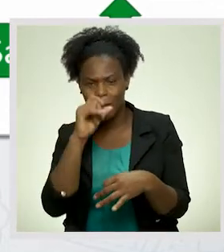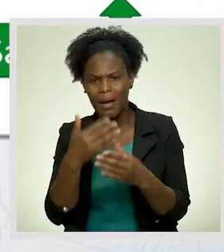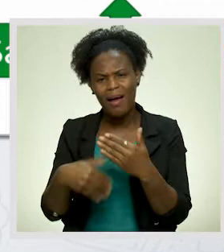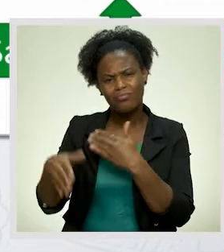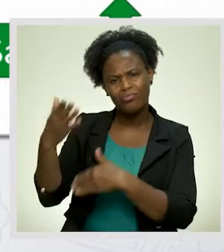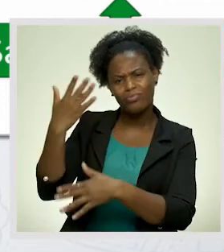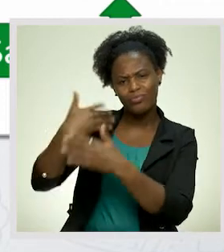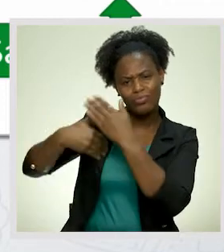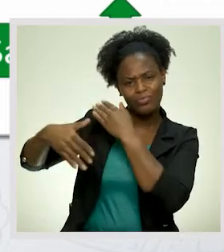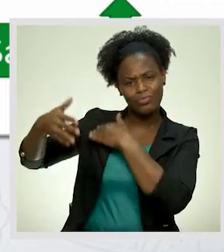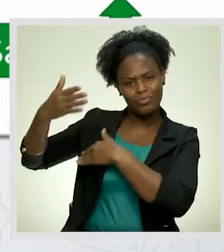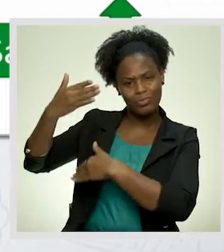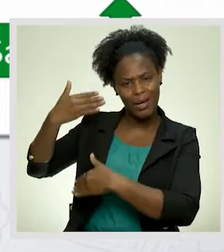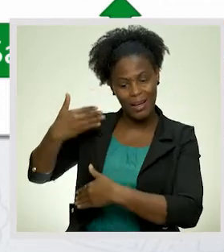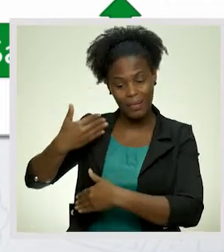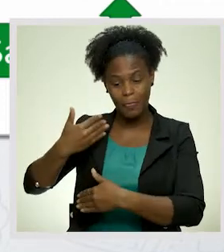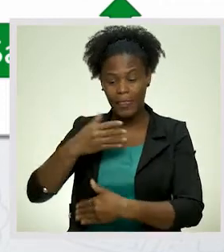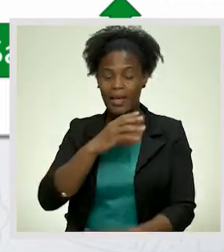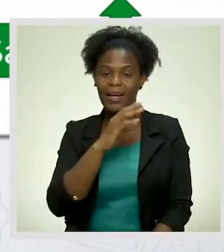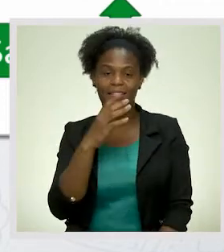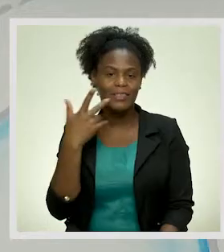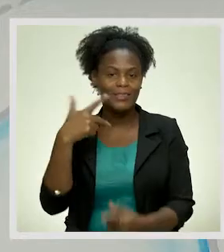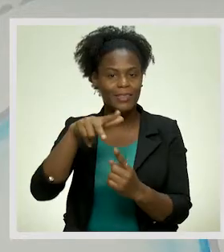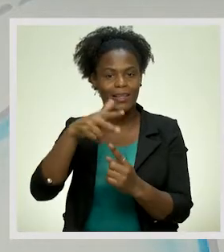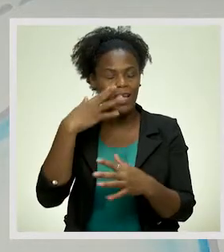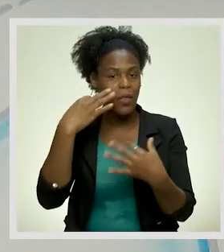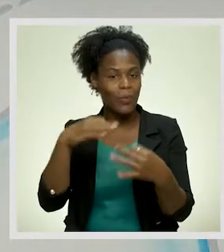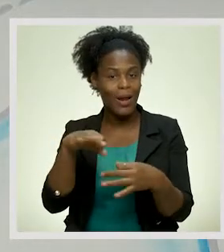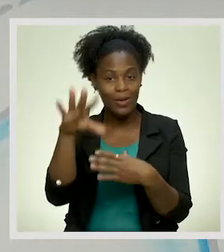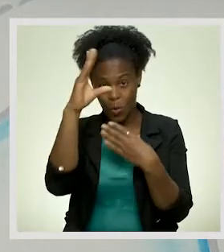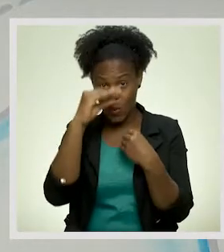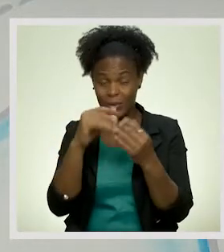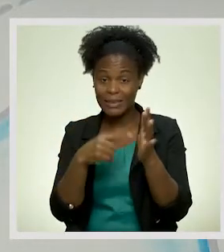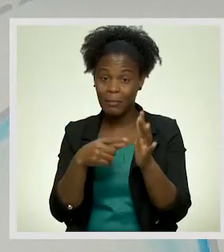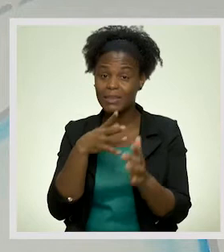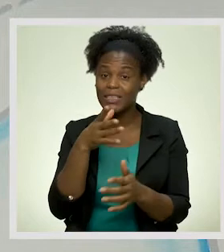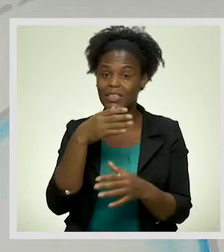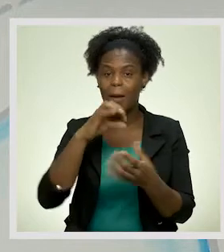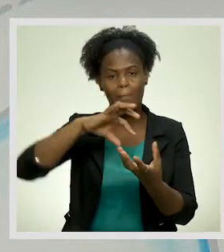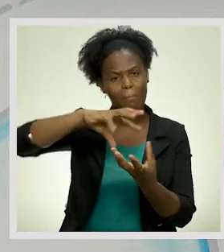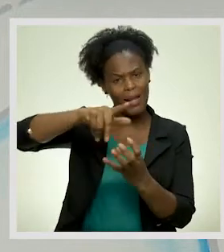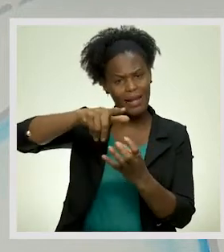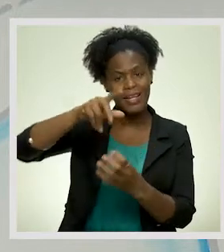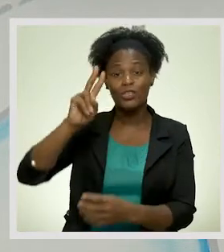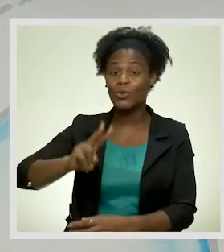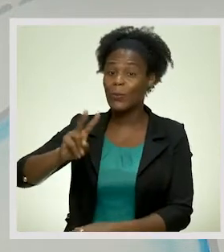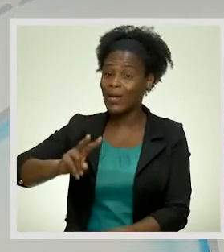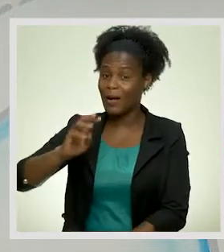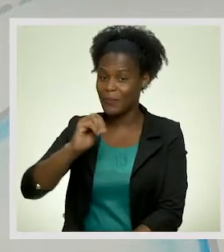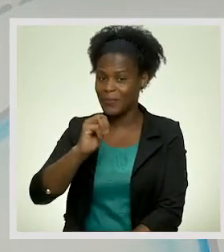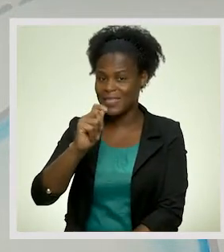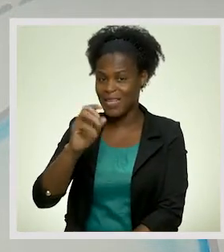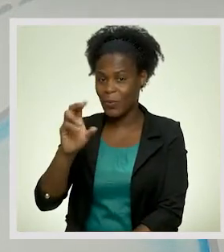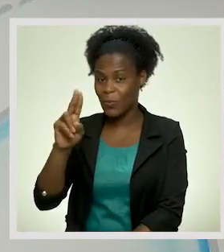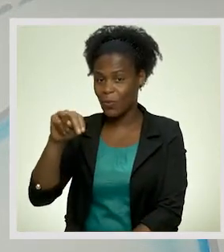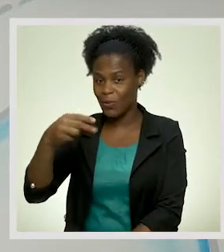antigas, os satélites naturais também eram considerados planetas secundários. E